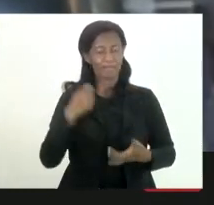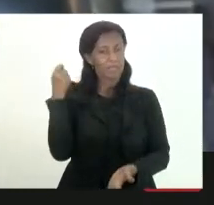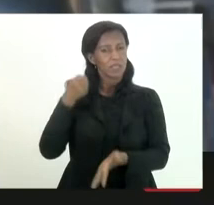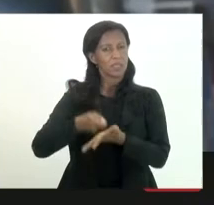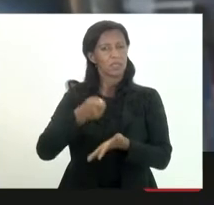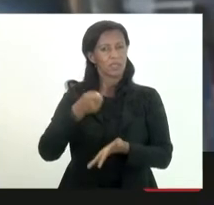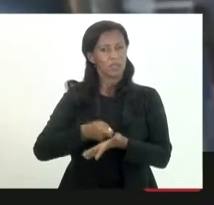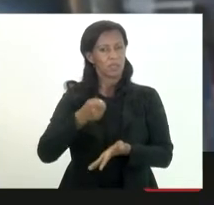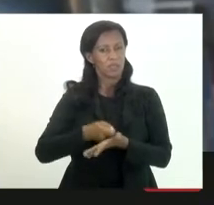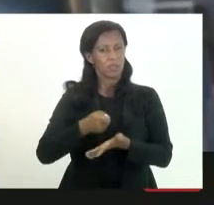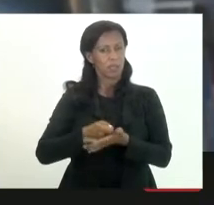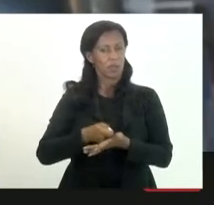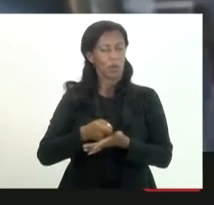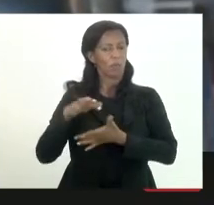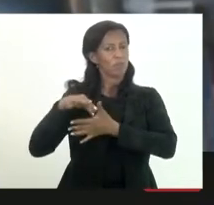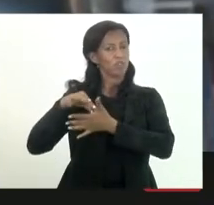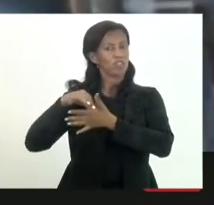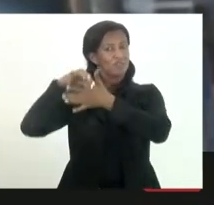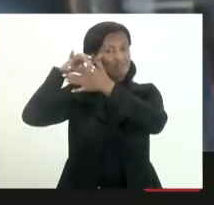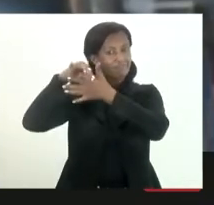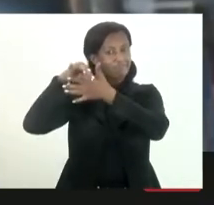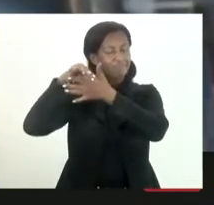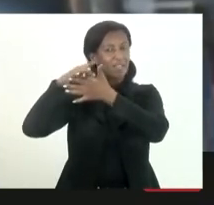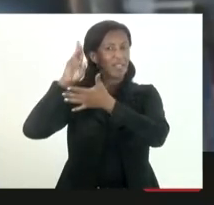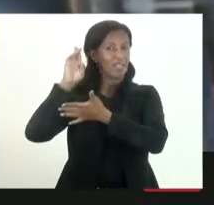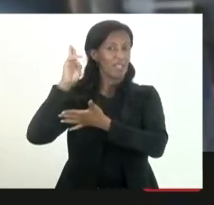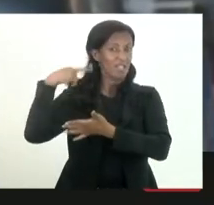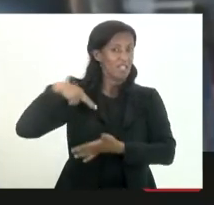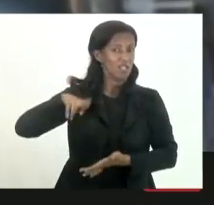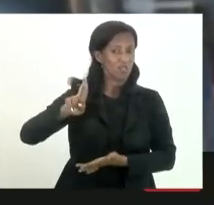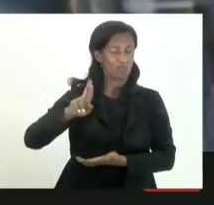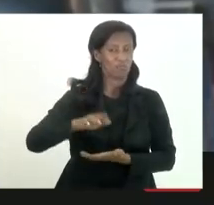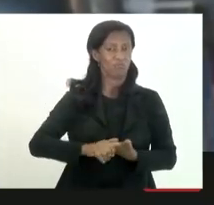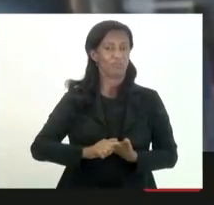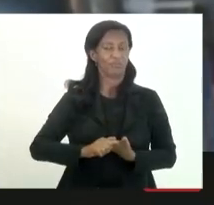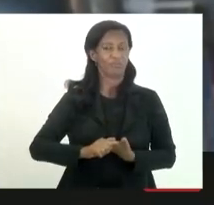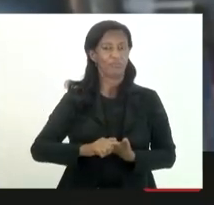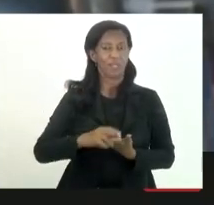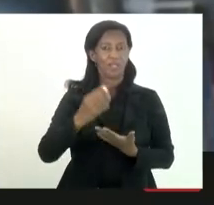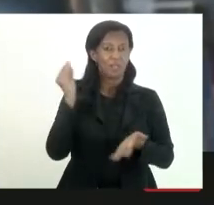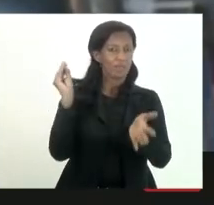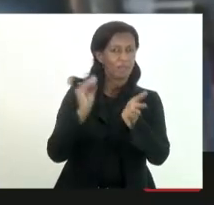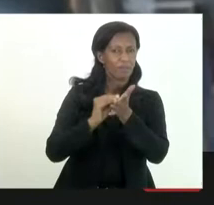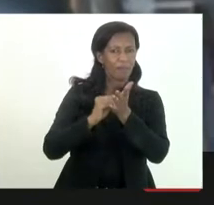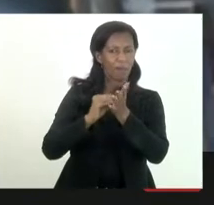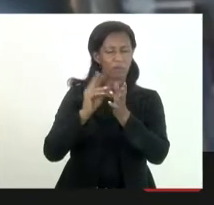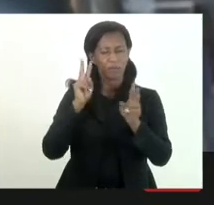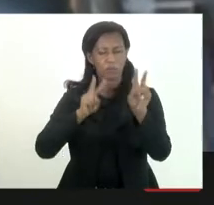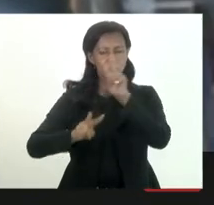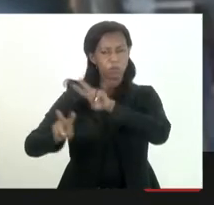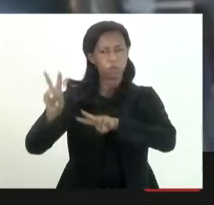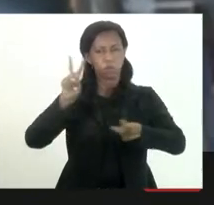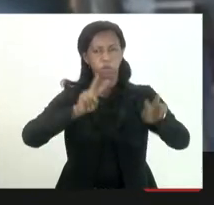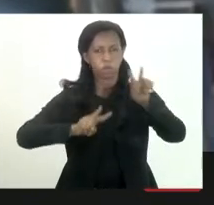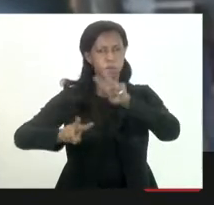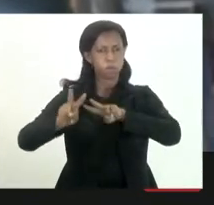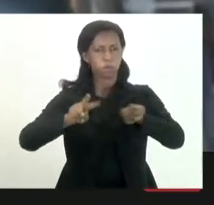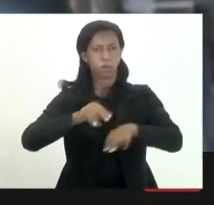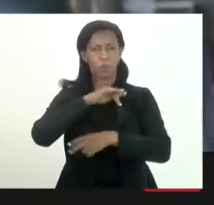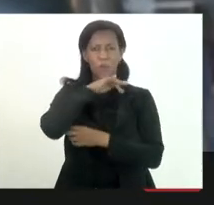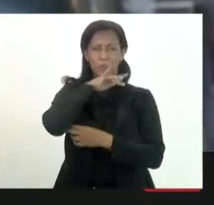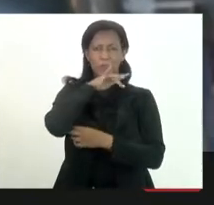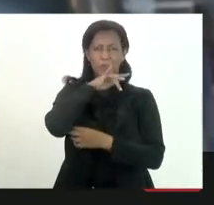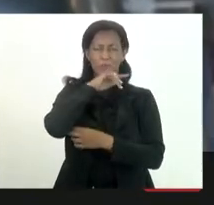cobrem de líderes religiosos que não observam este mal terrível